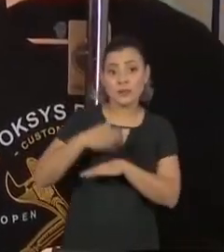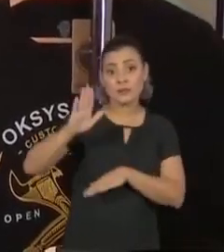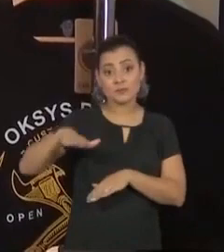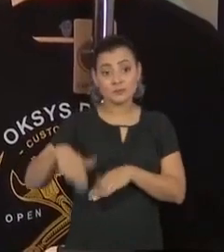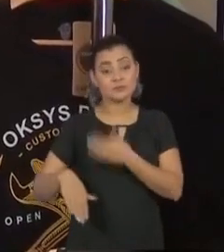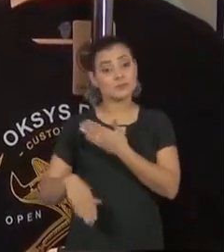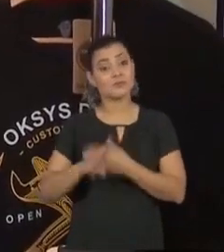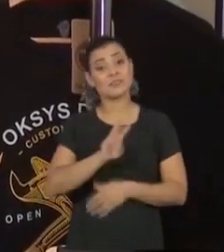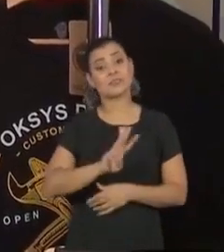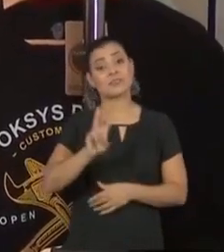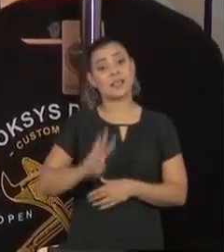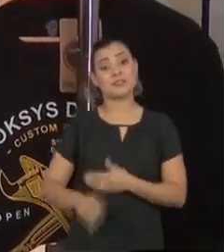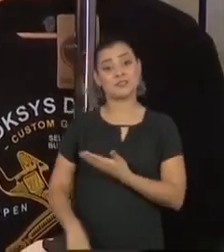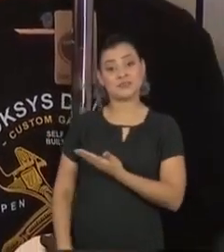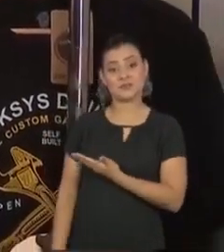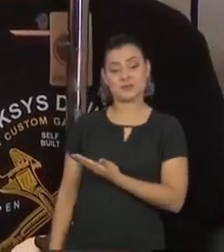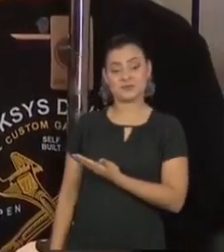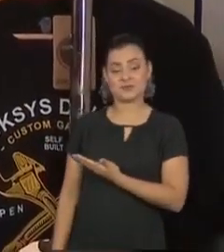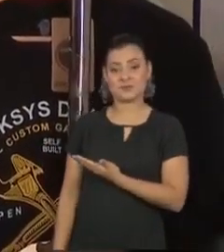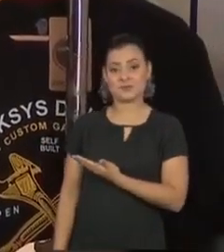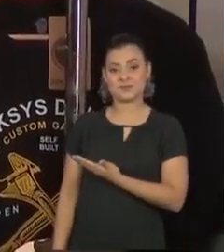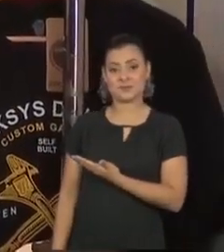é só entrar no site que está aparecendo no vídeo, é